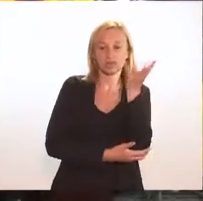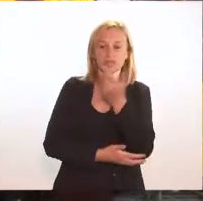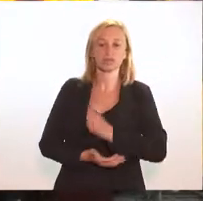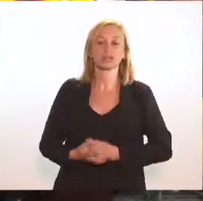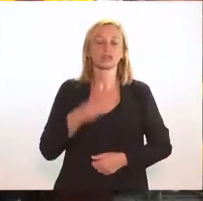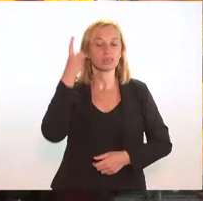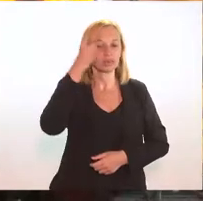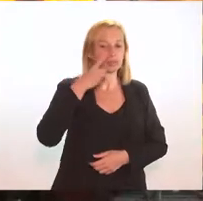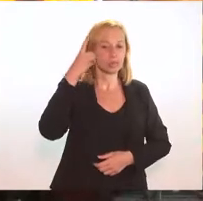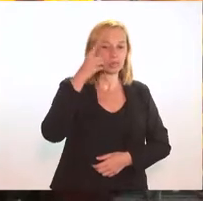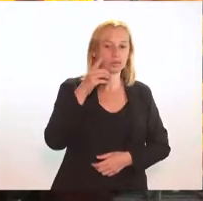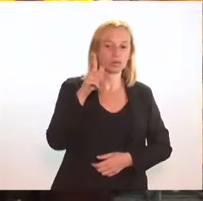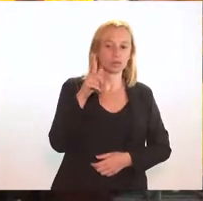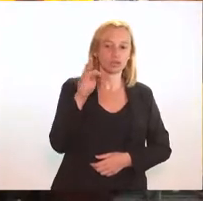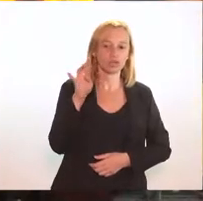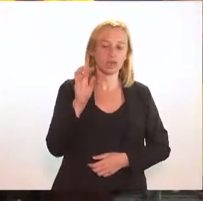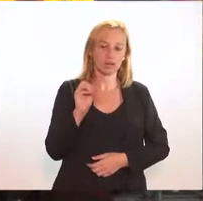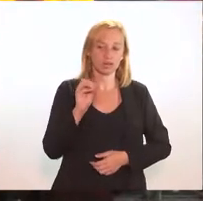deputado Gustavo Schmidt.